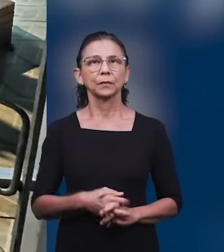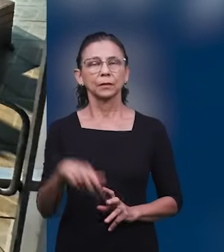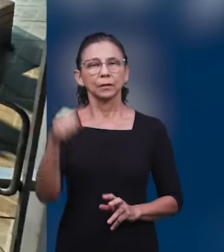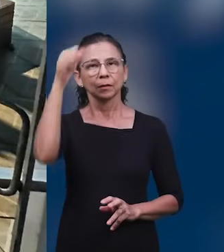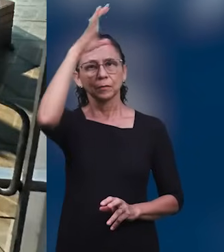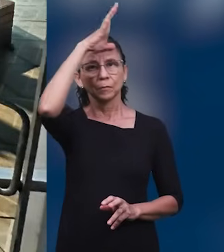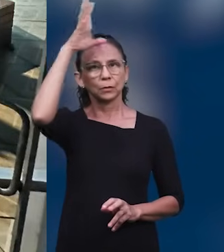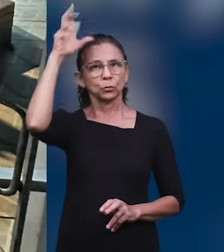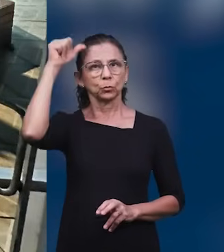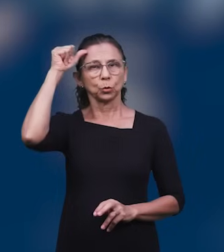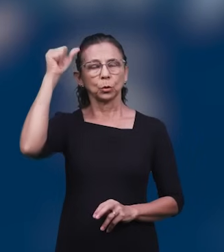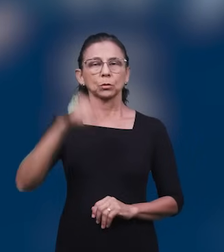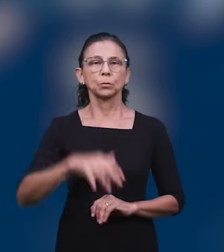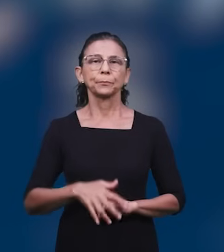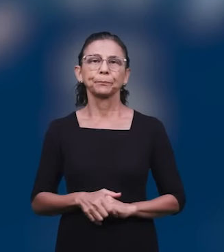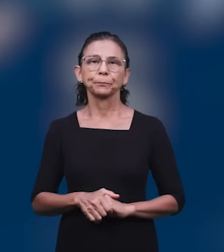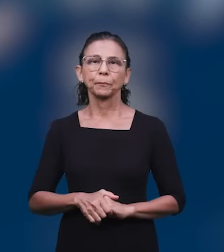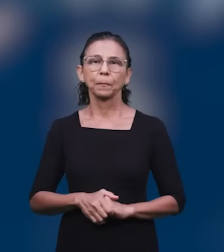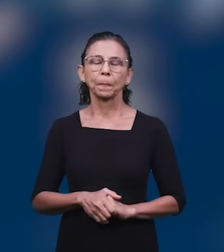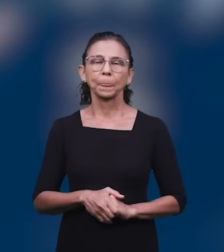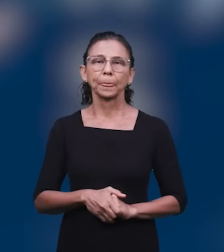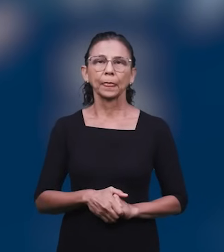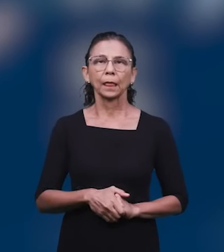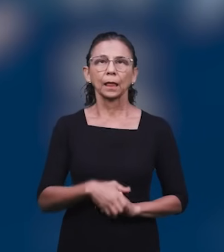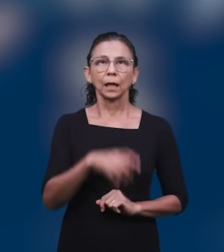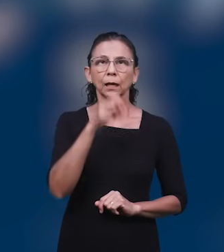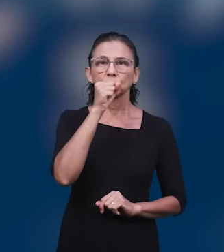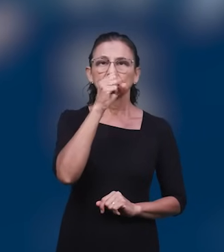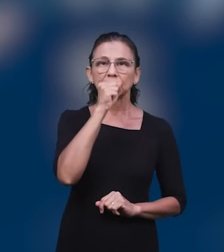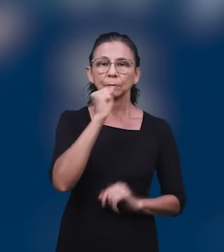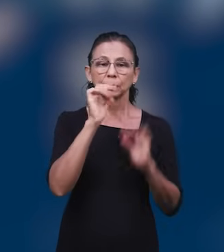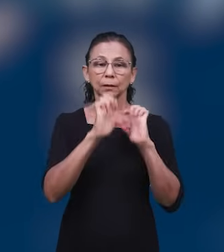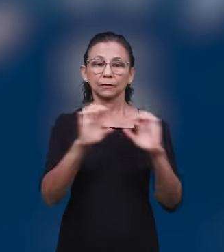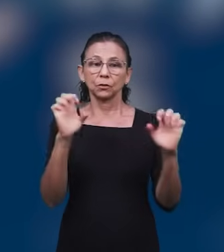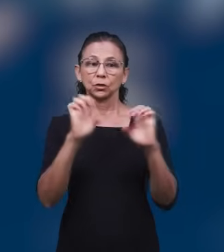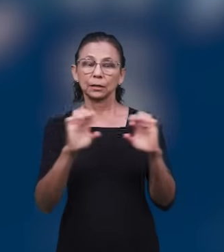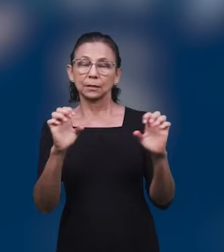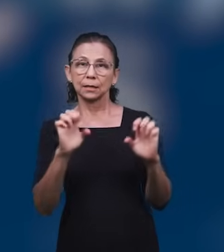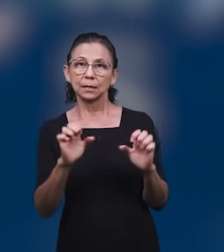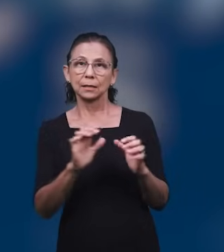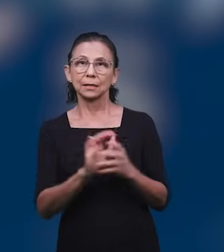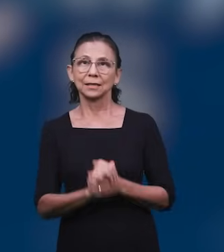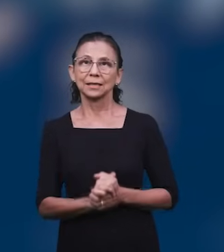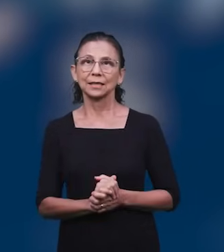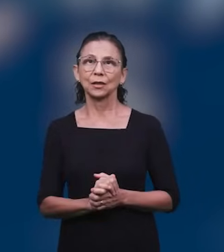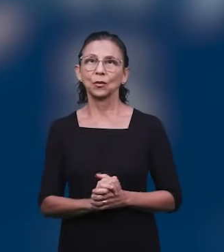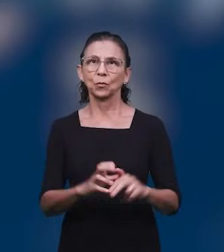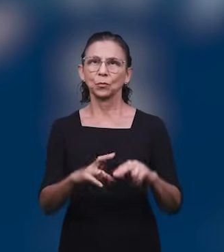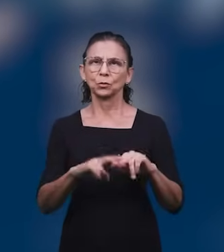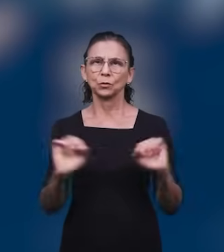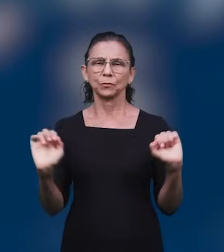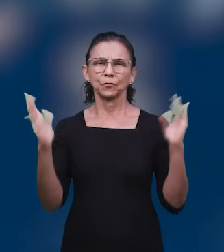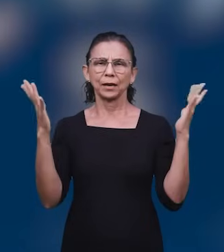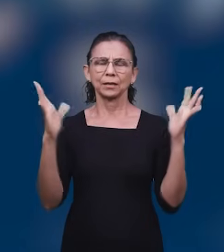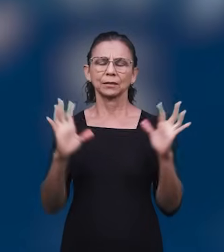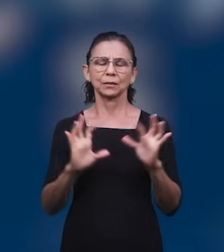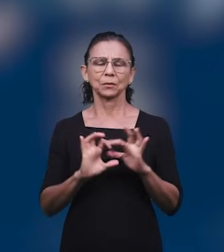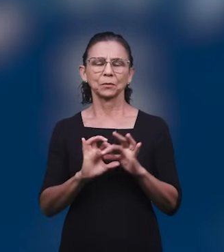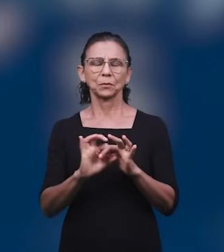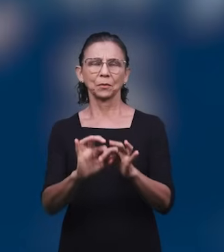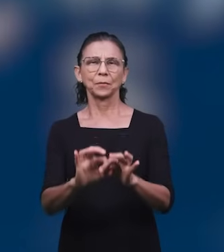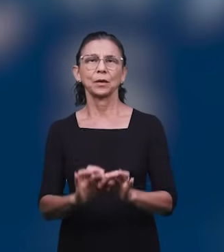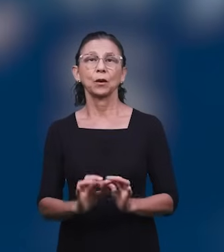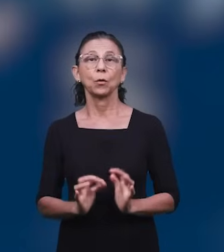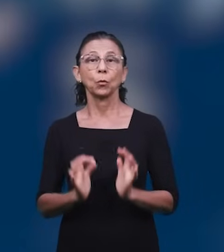a evangelização de classes. Toda a igreja se envolveu nos preparativos e foi motivo de grande festa e comunhão entre os irmãos.